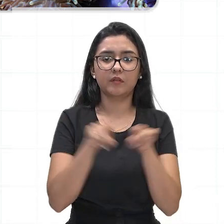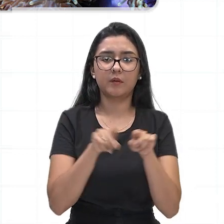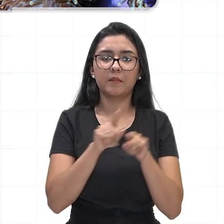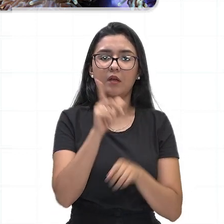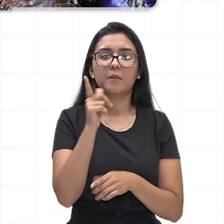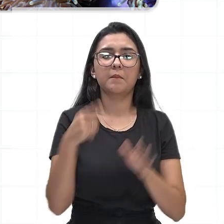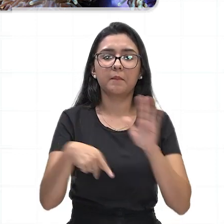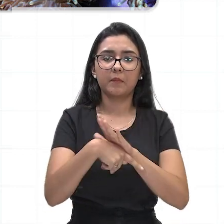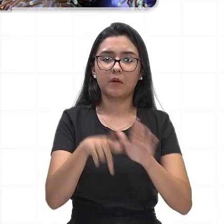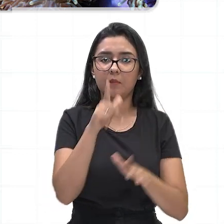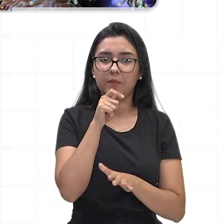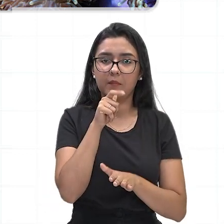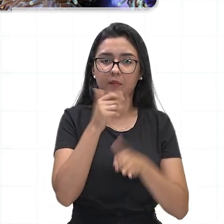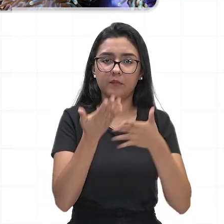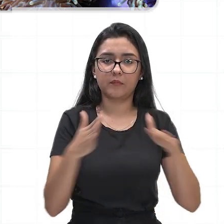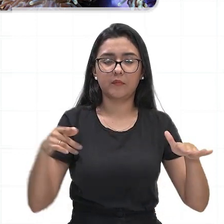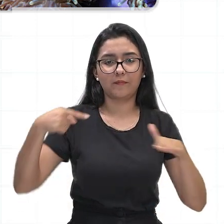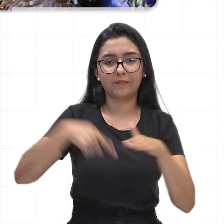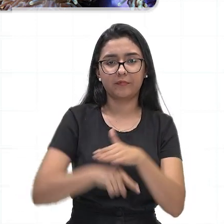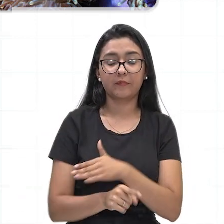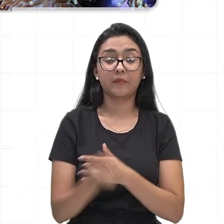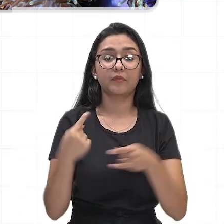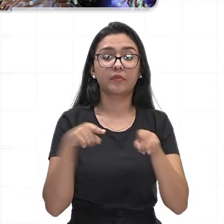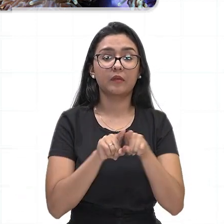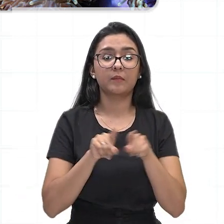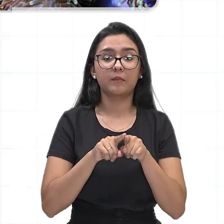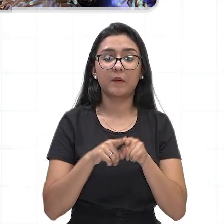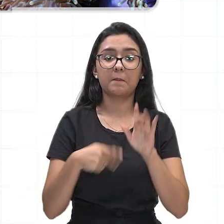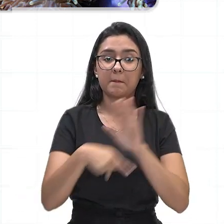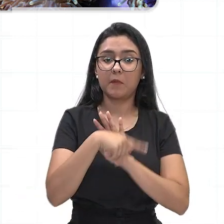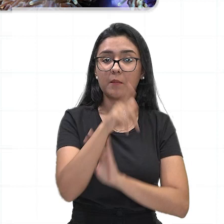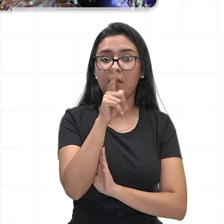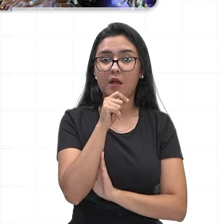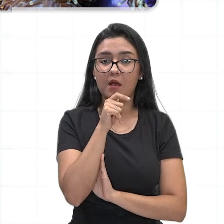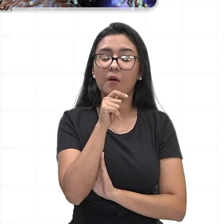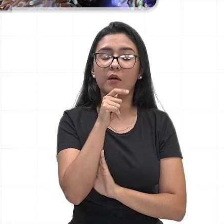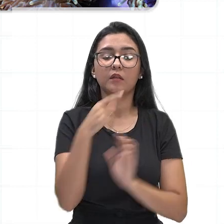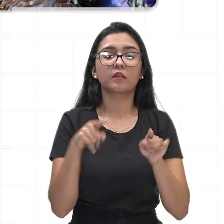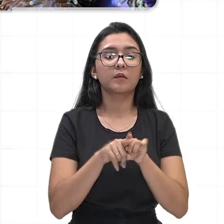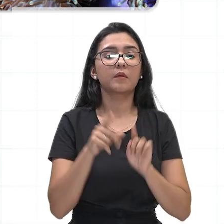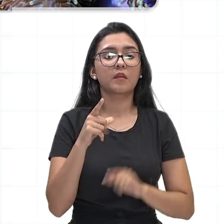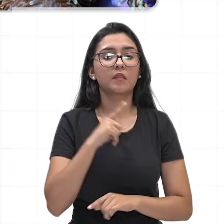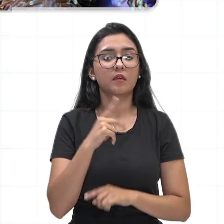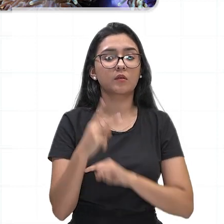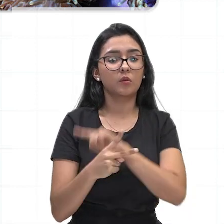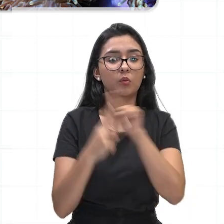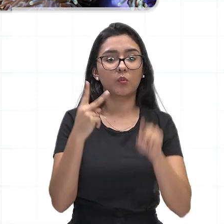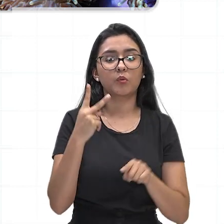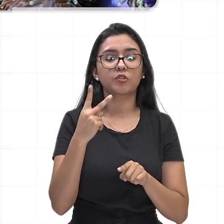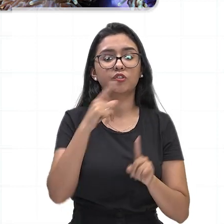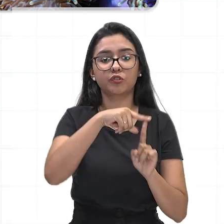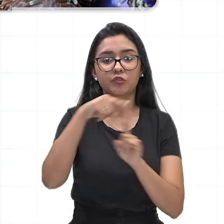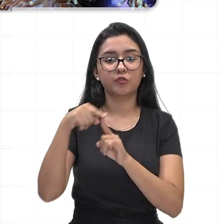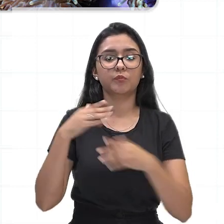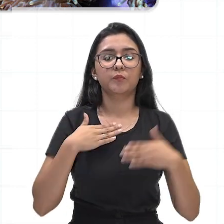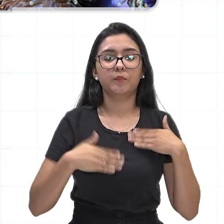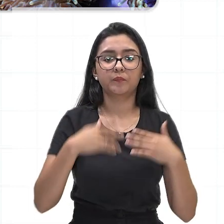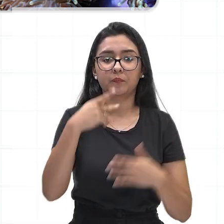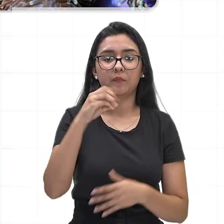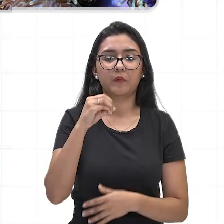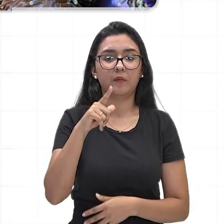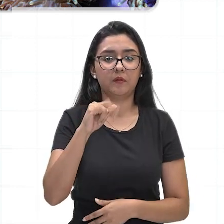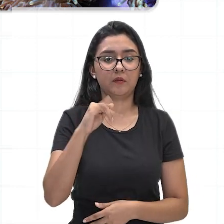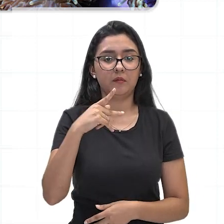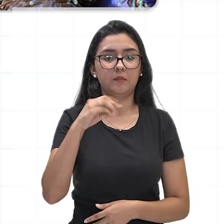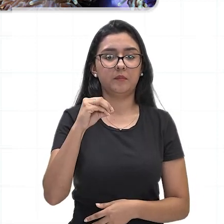aí nos oceanos, nos mares, né? São de ambiente aquático e possuem duas formas corporais, que são